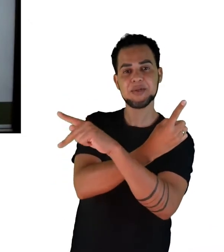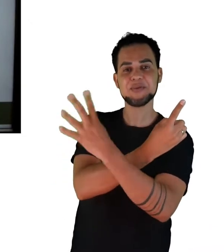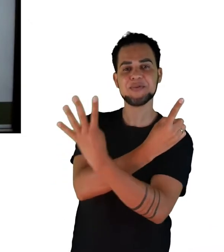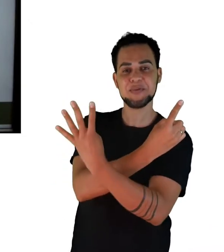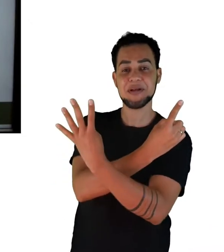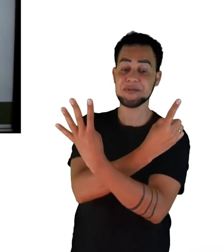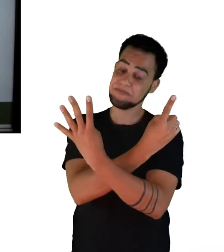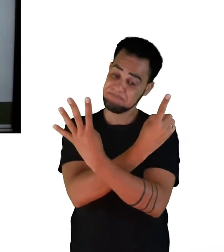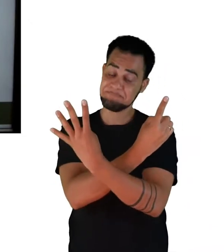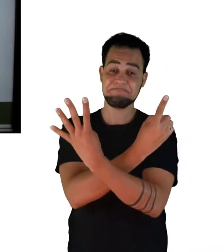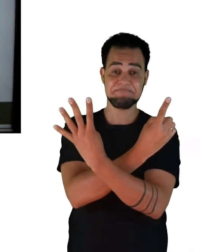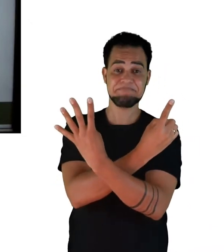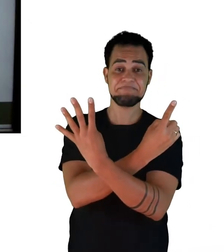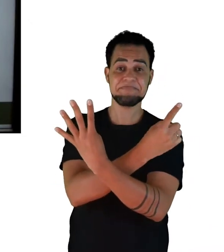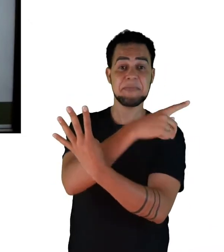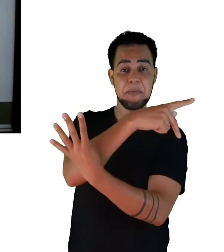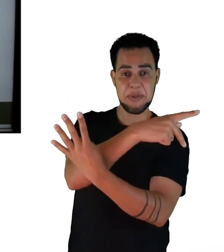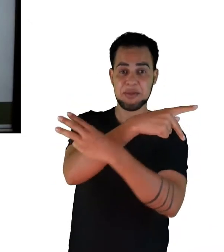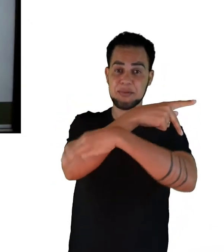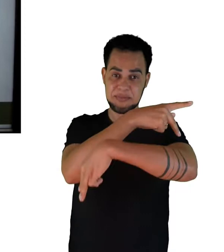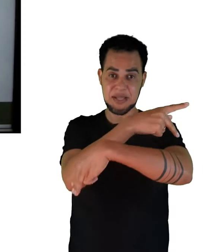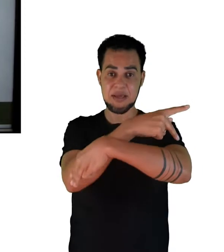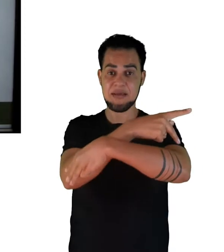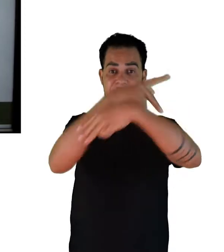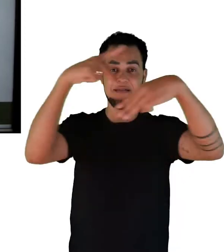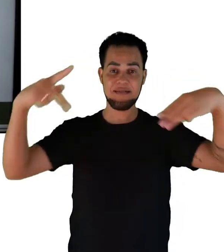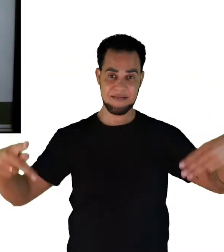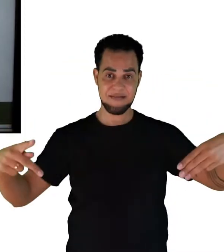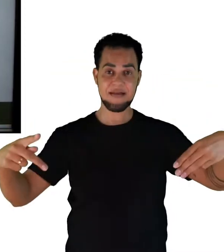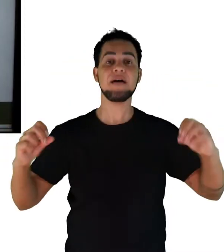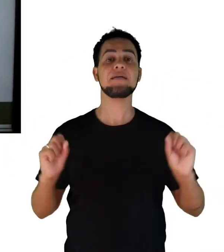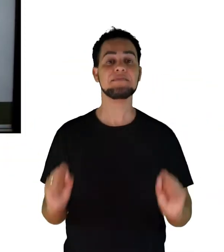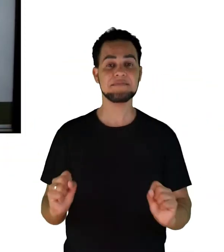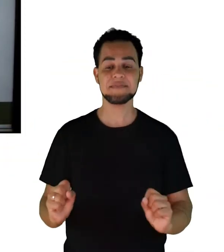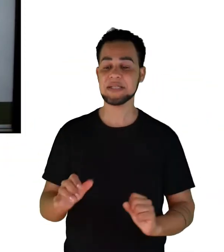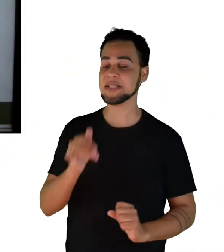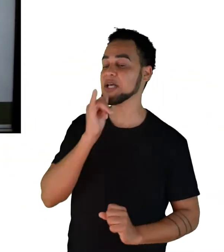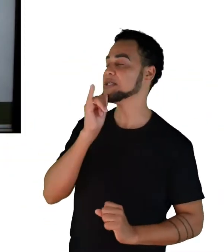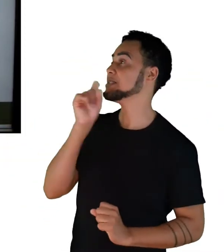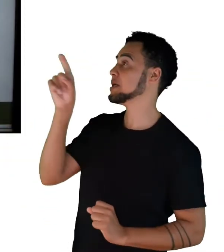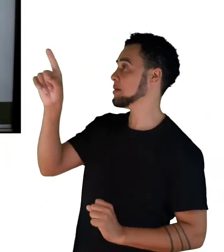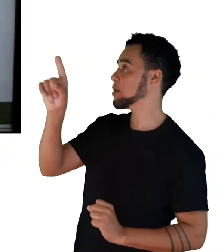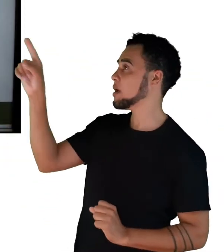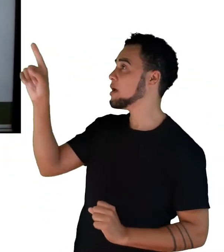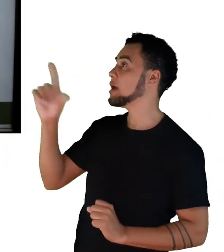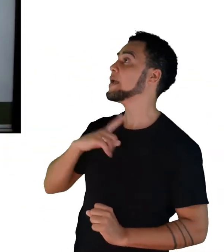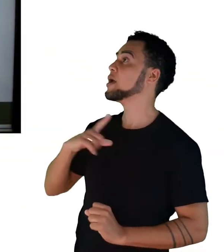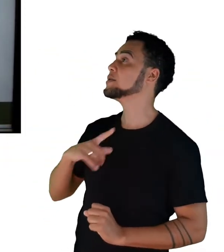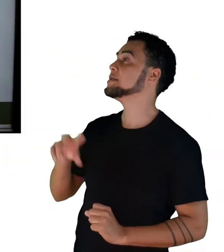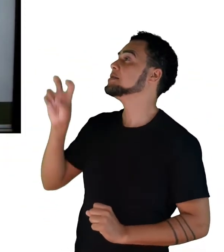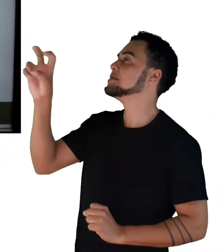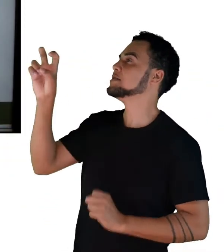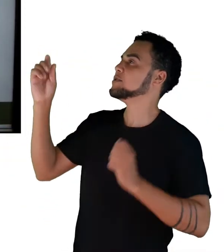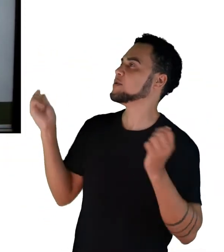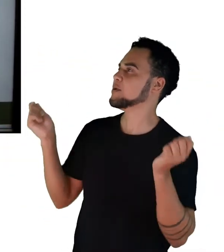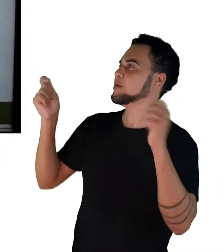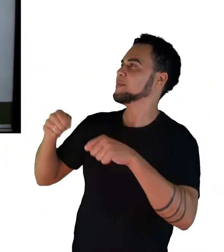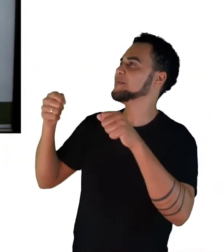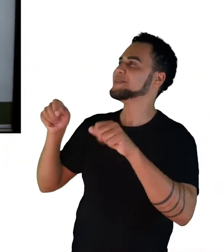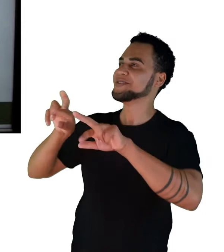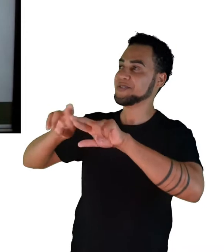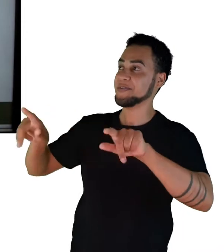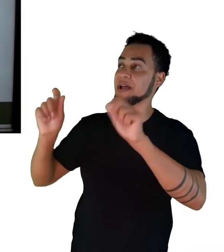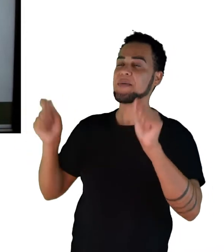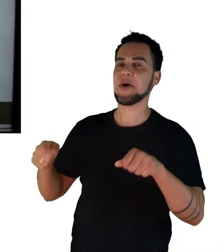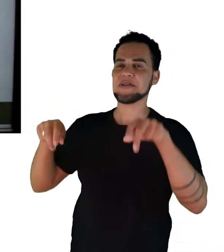posição 4. Então eles podem trocar de posições. Então se eu tenho aqui 5 posições diferentes para que os dois